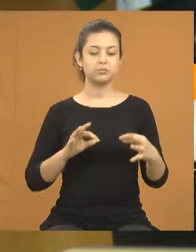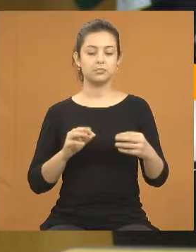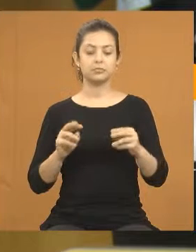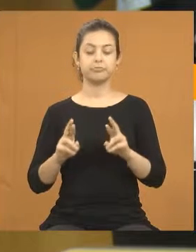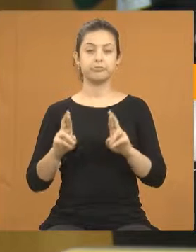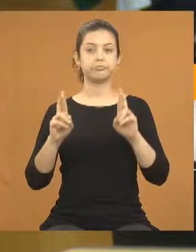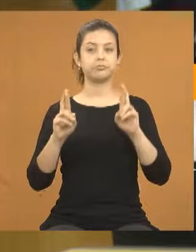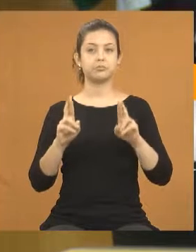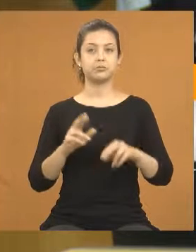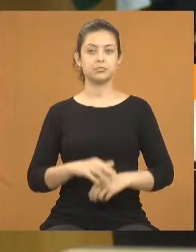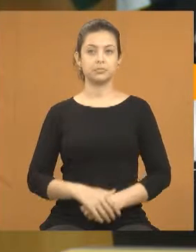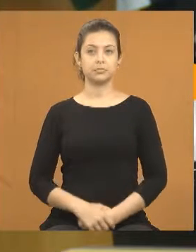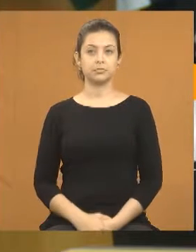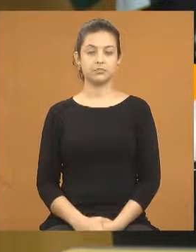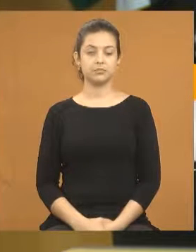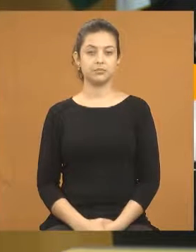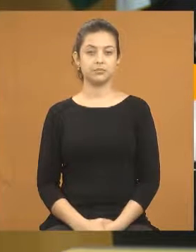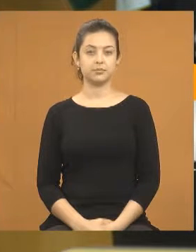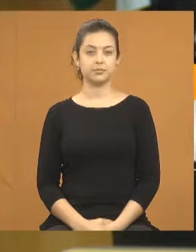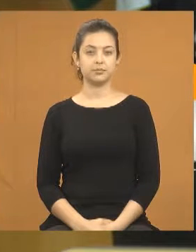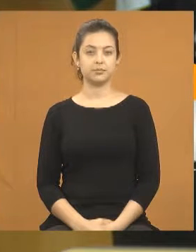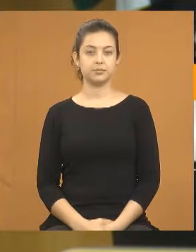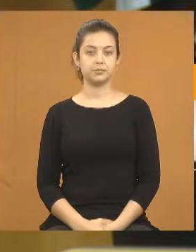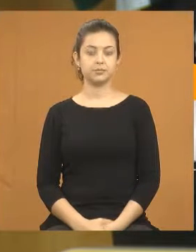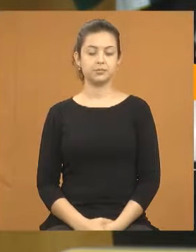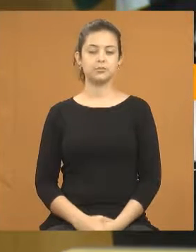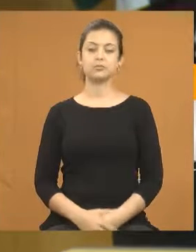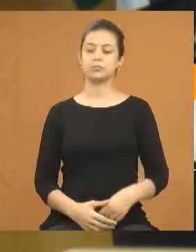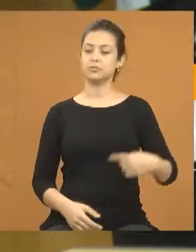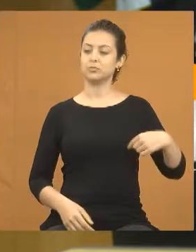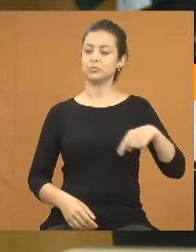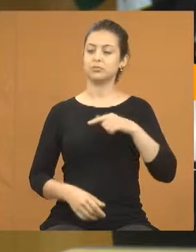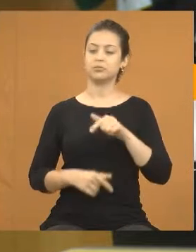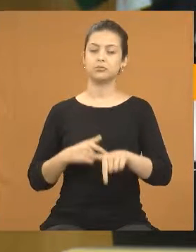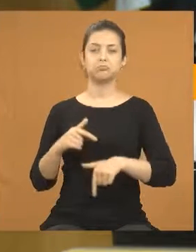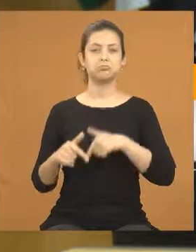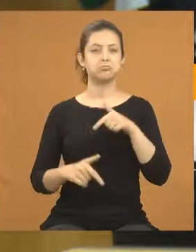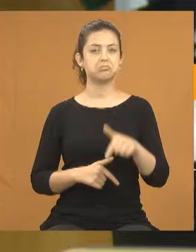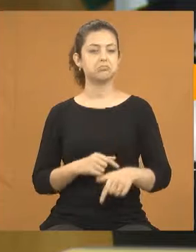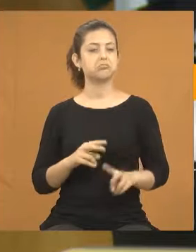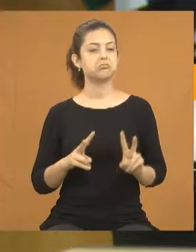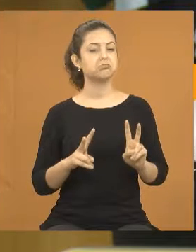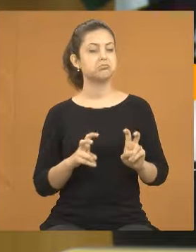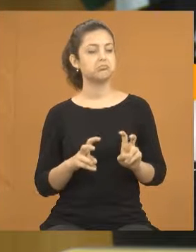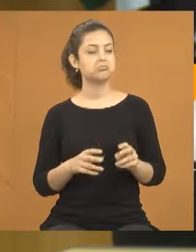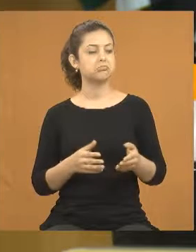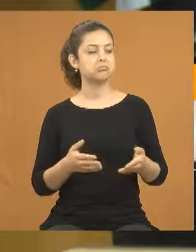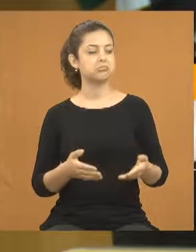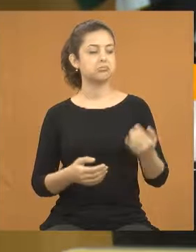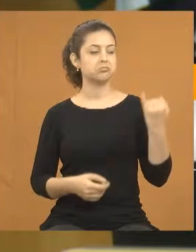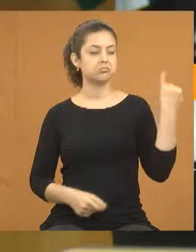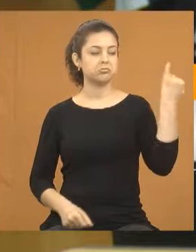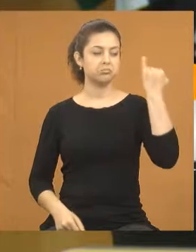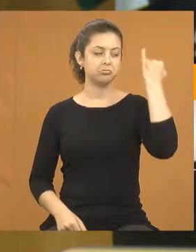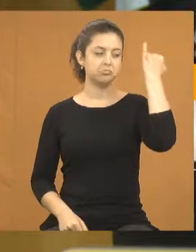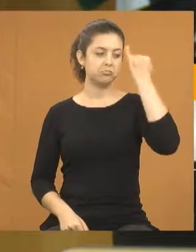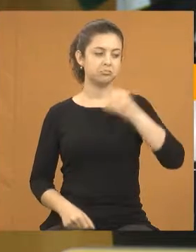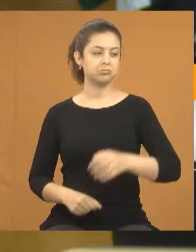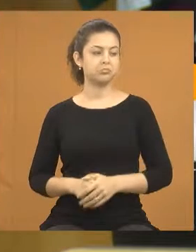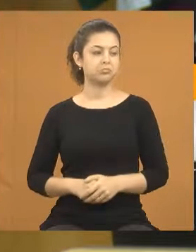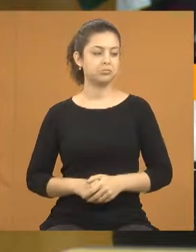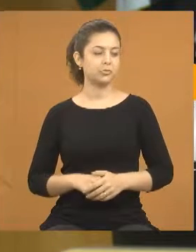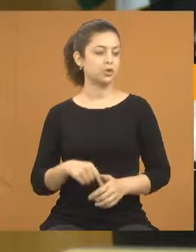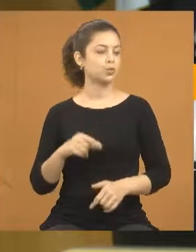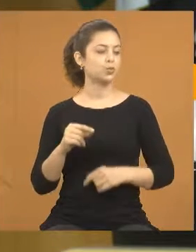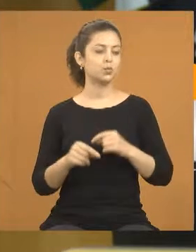esperam, e a gente está trabalhando firme nesse aspecto da importância que é